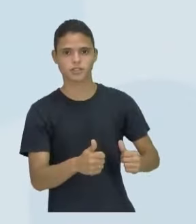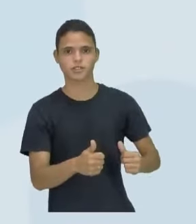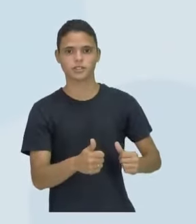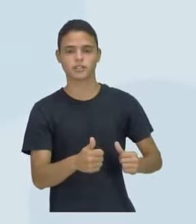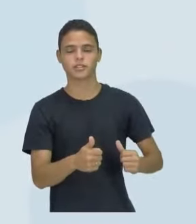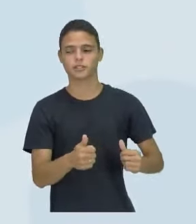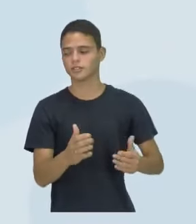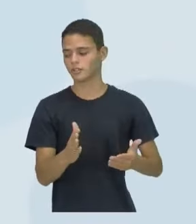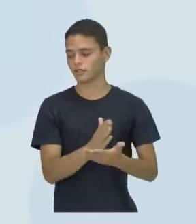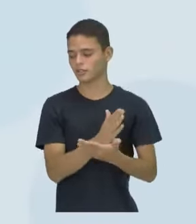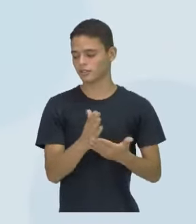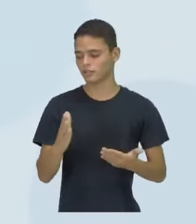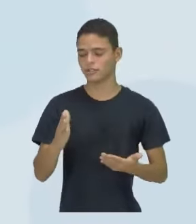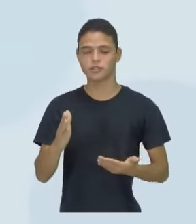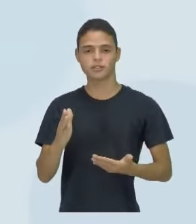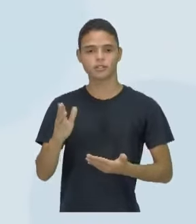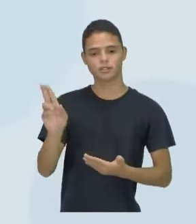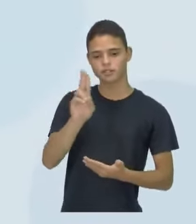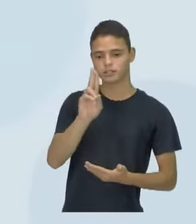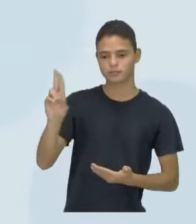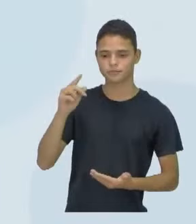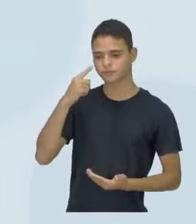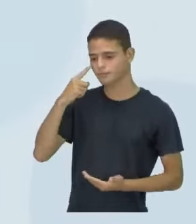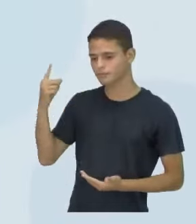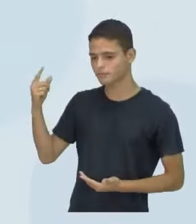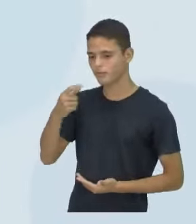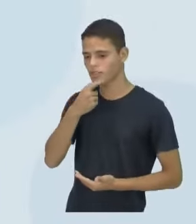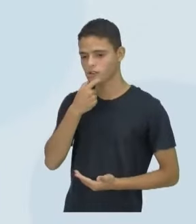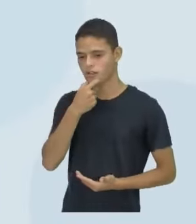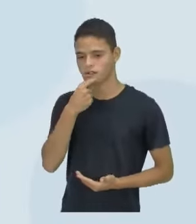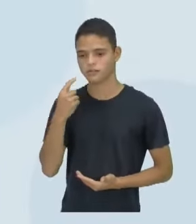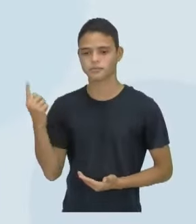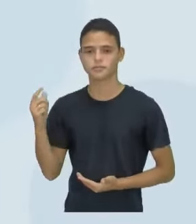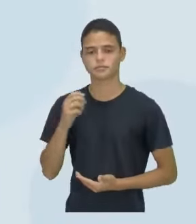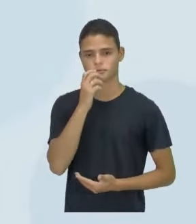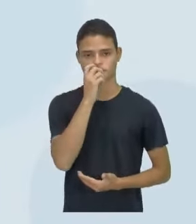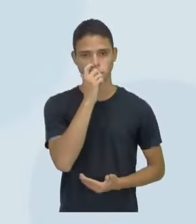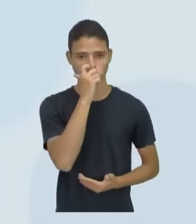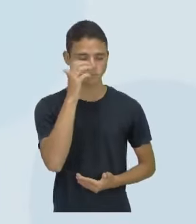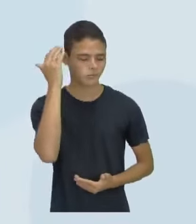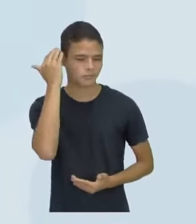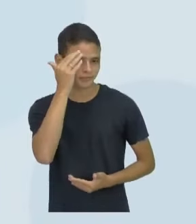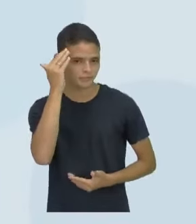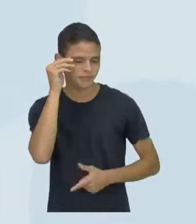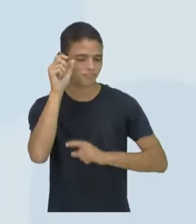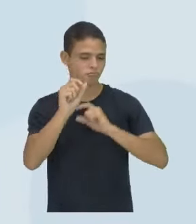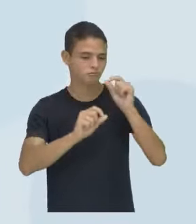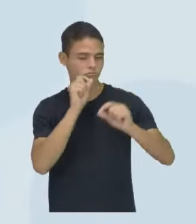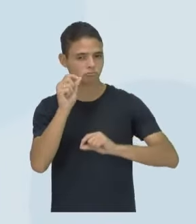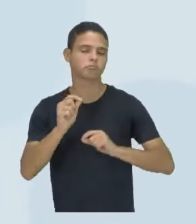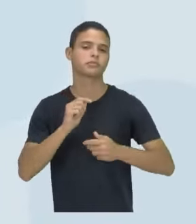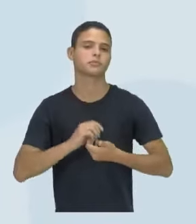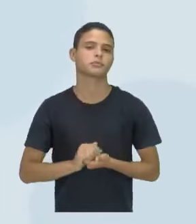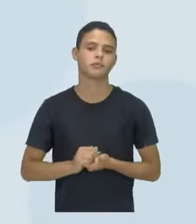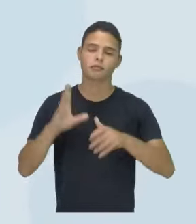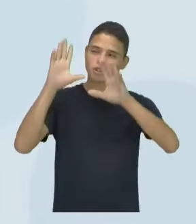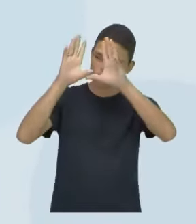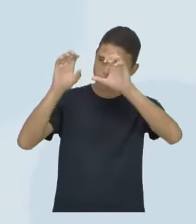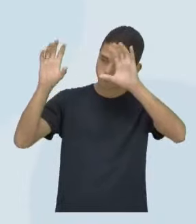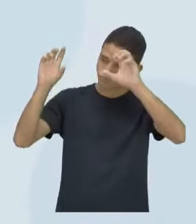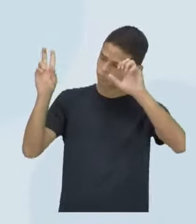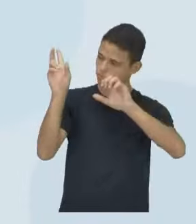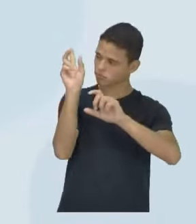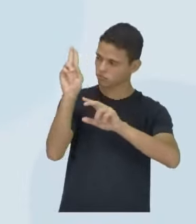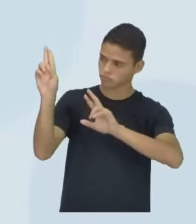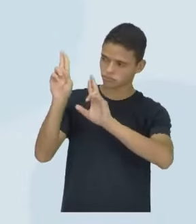word cloud is and its purpose. Nós compreendemos o que é uma nuvem de palavras